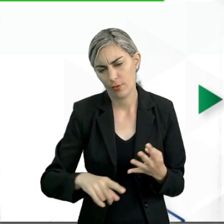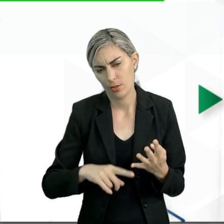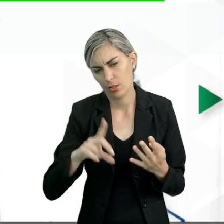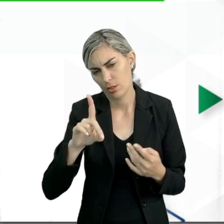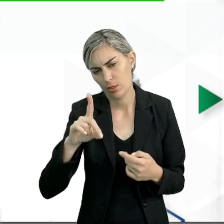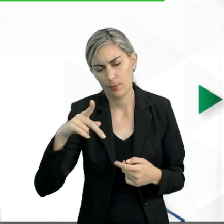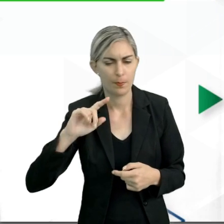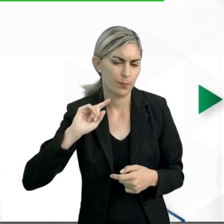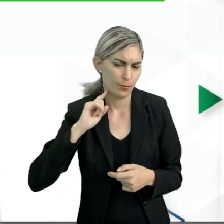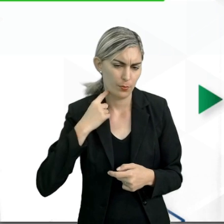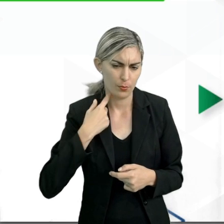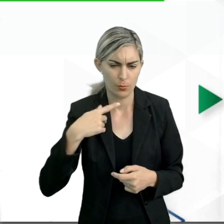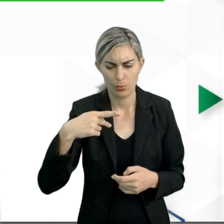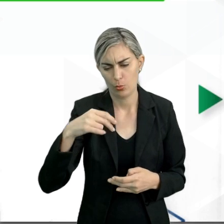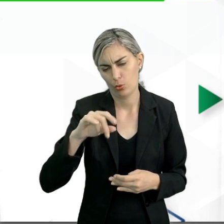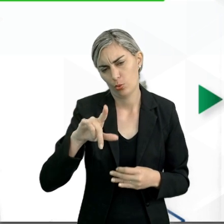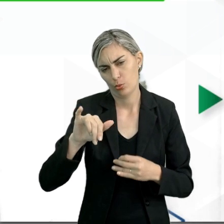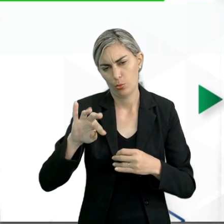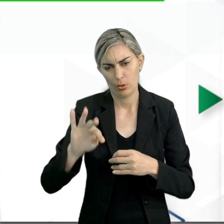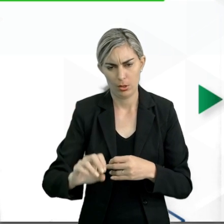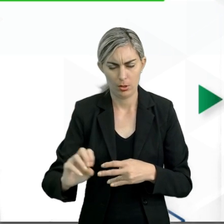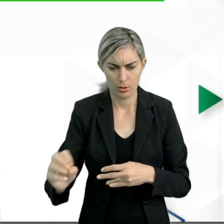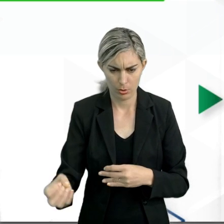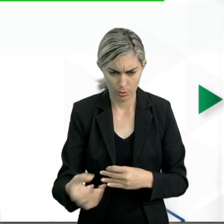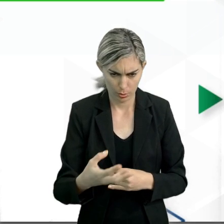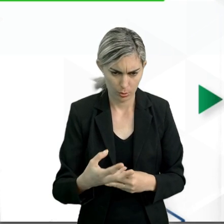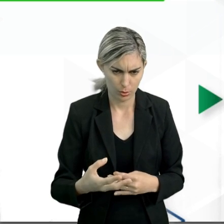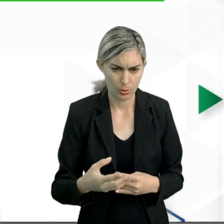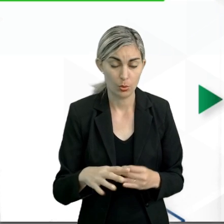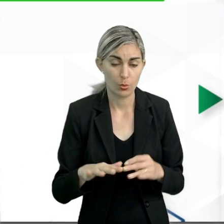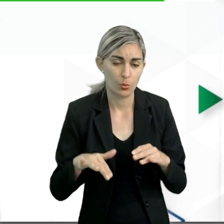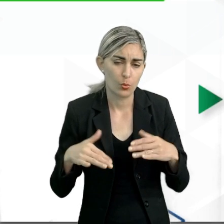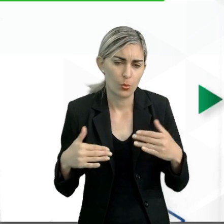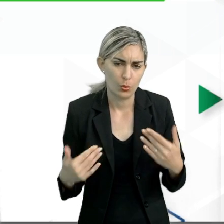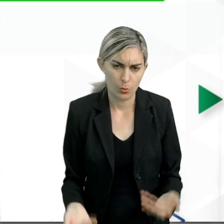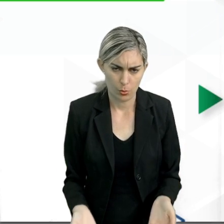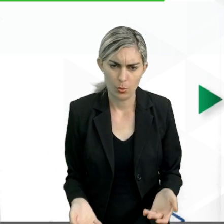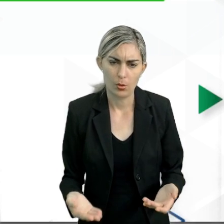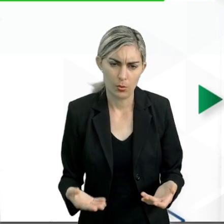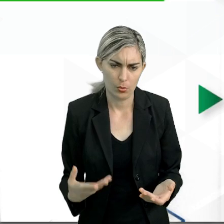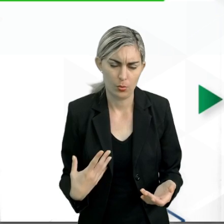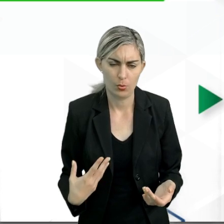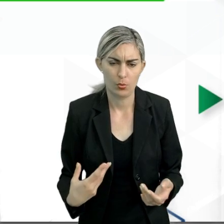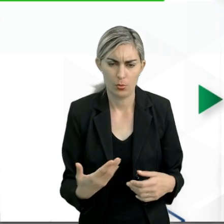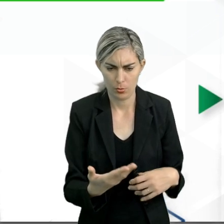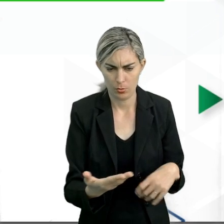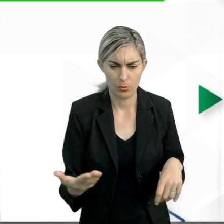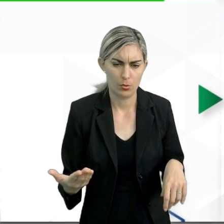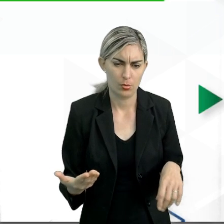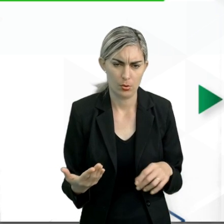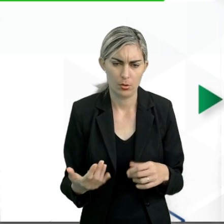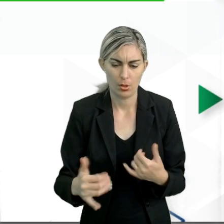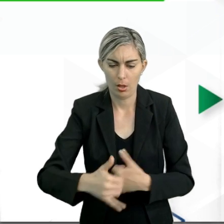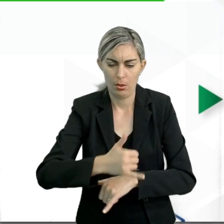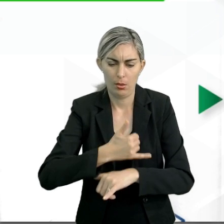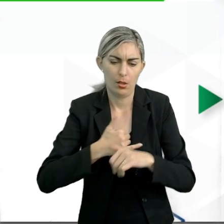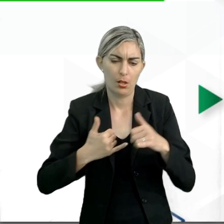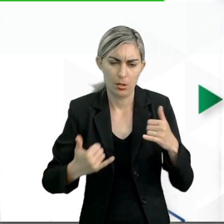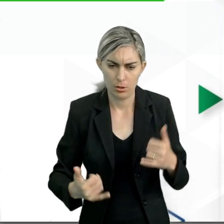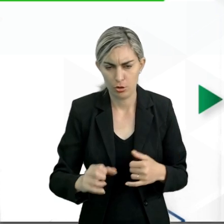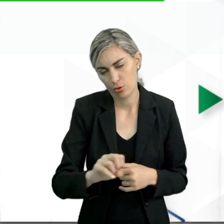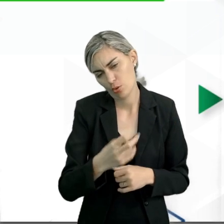poluente letra e renovável qual seria aí a energia